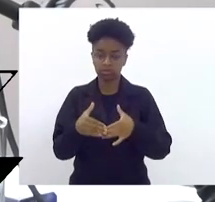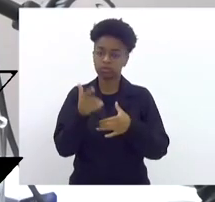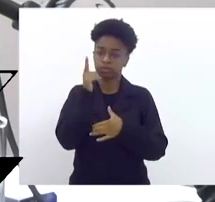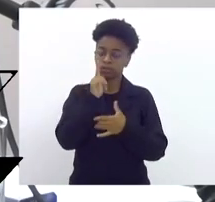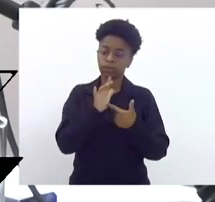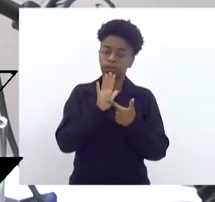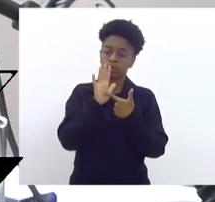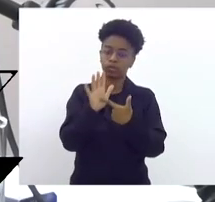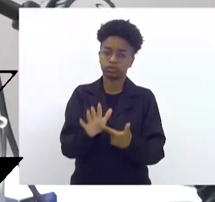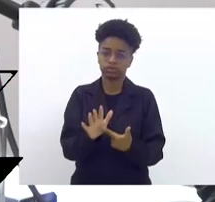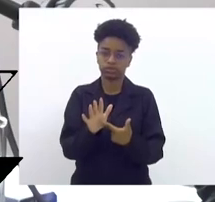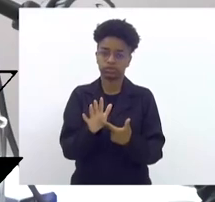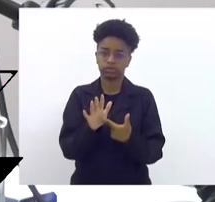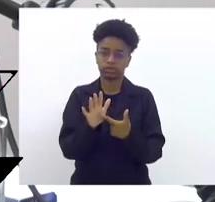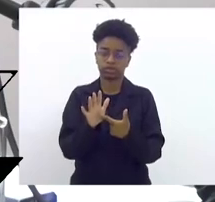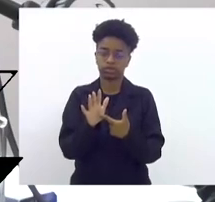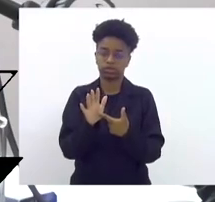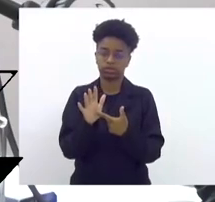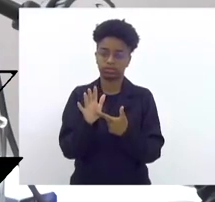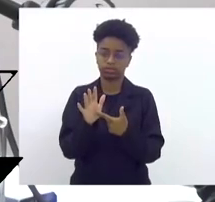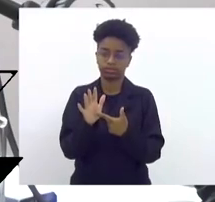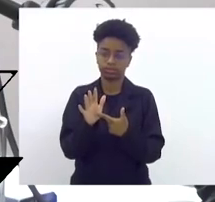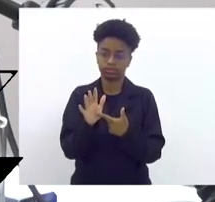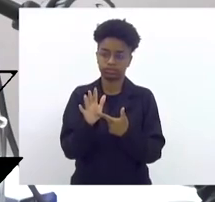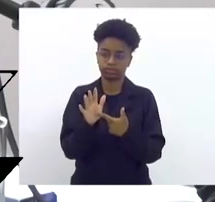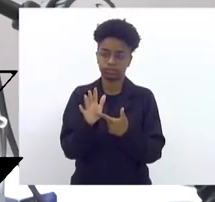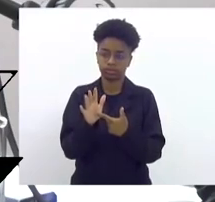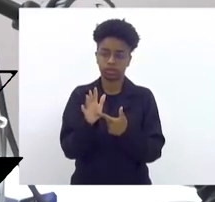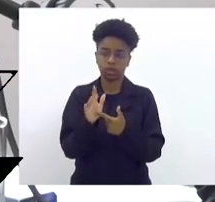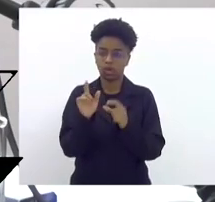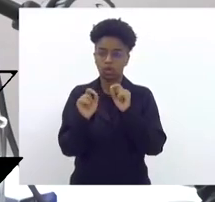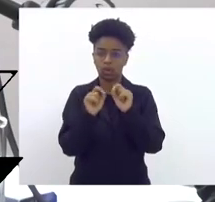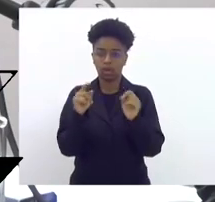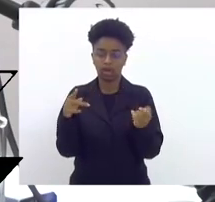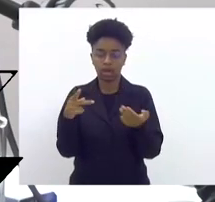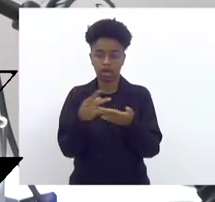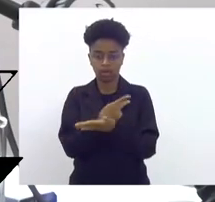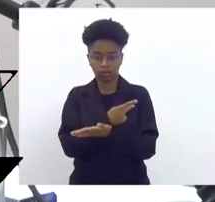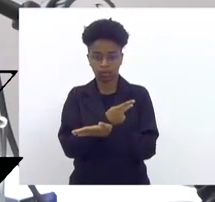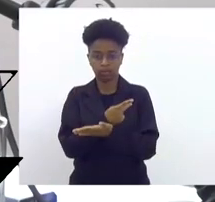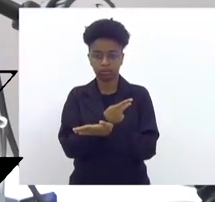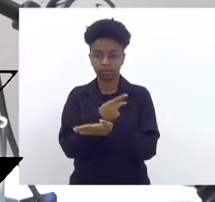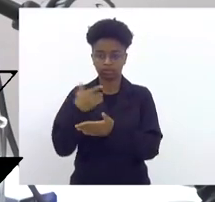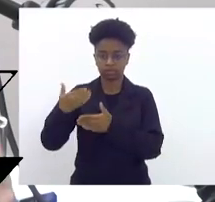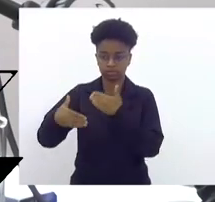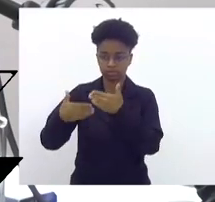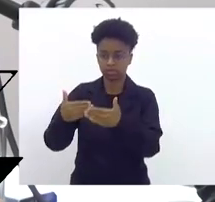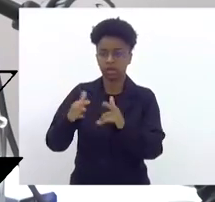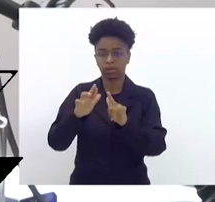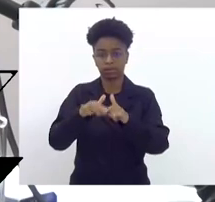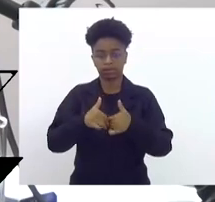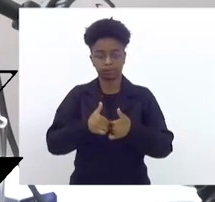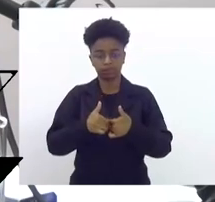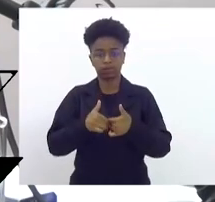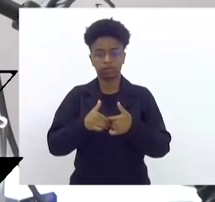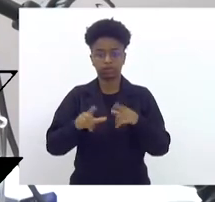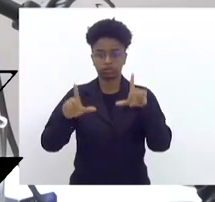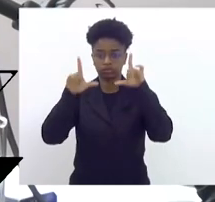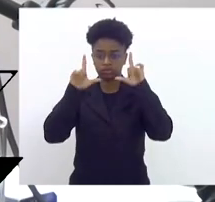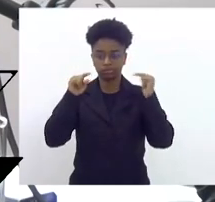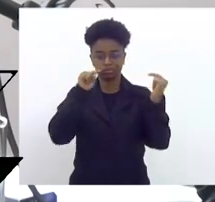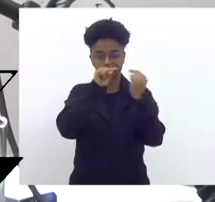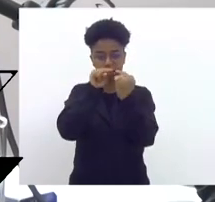apresentar o estado do que acontece a partir do reconhecimento fotográfico e